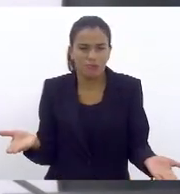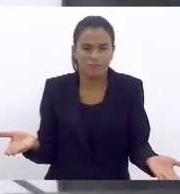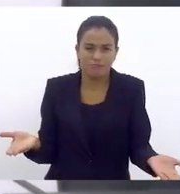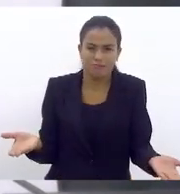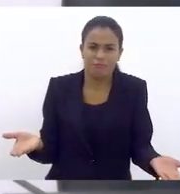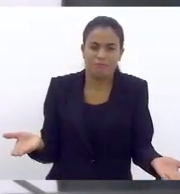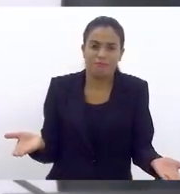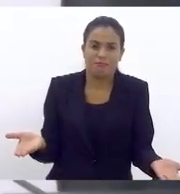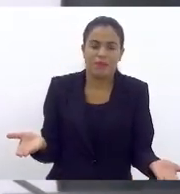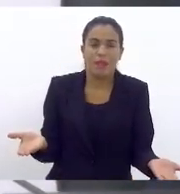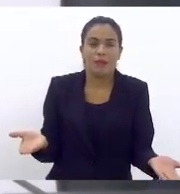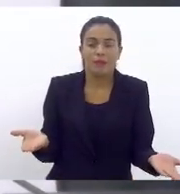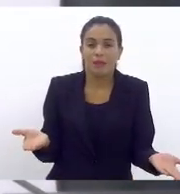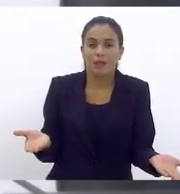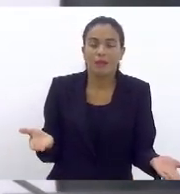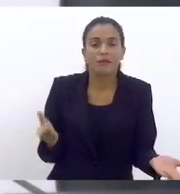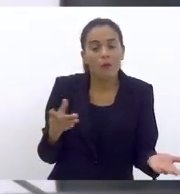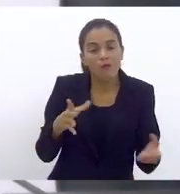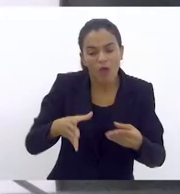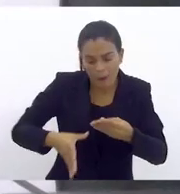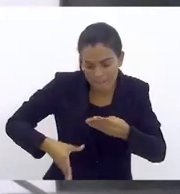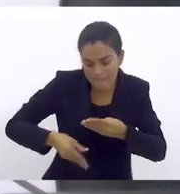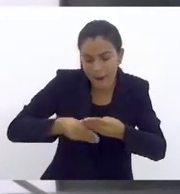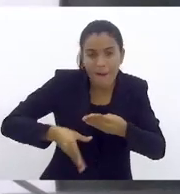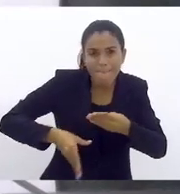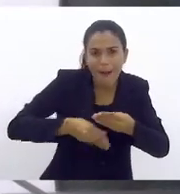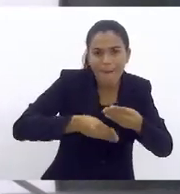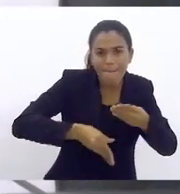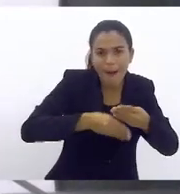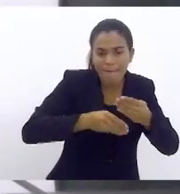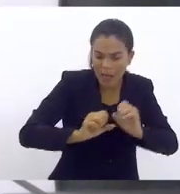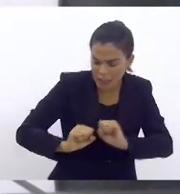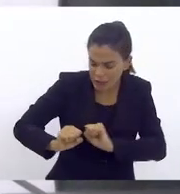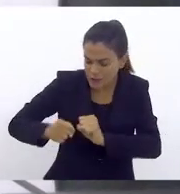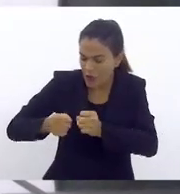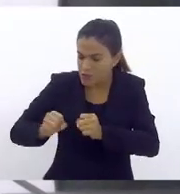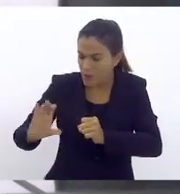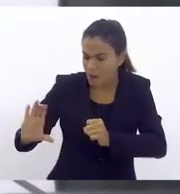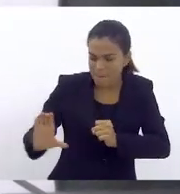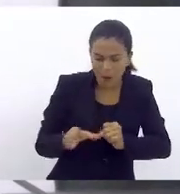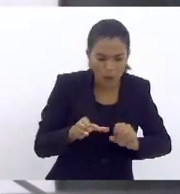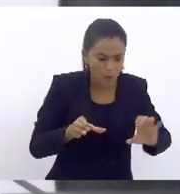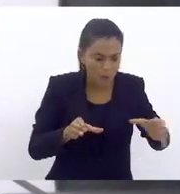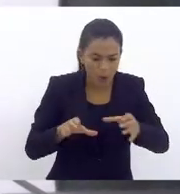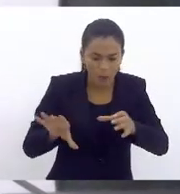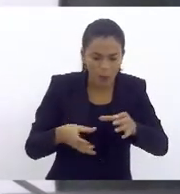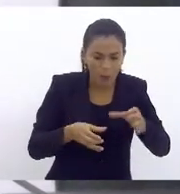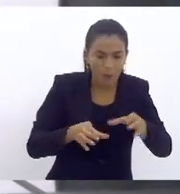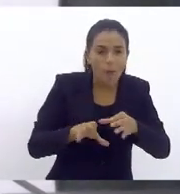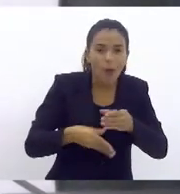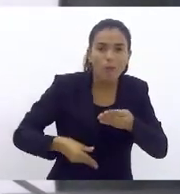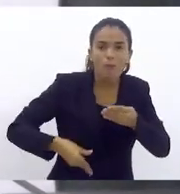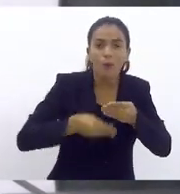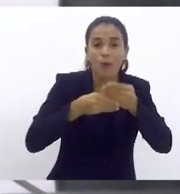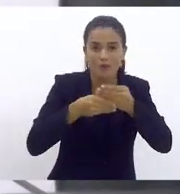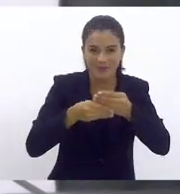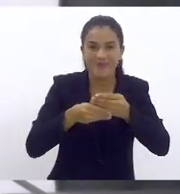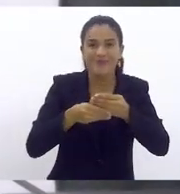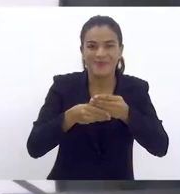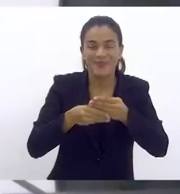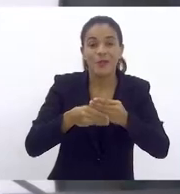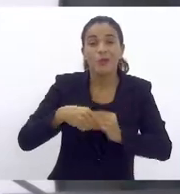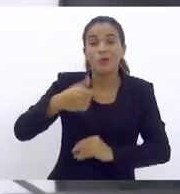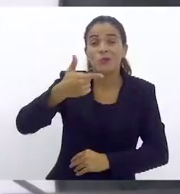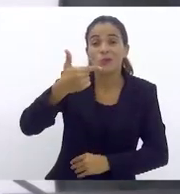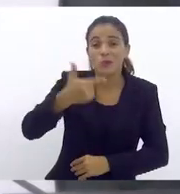então portanto foi do somatório desse conjunto de esforços fragmentados e um ponto de inflexão O que acontece no segundo